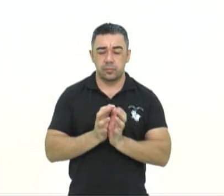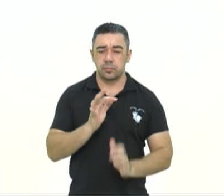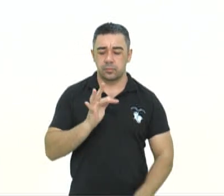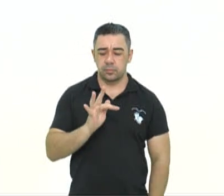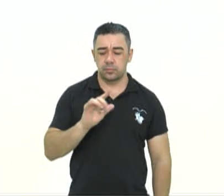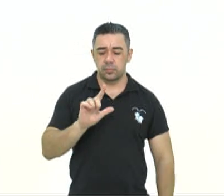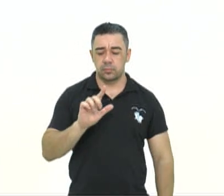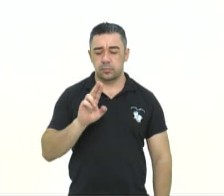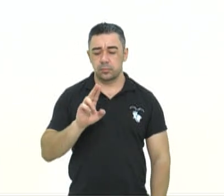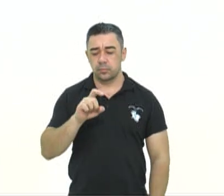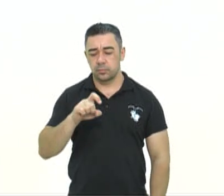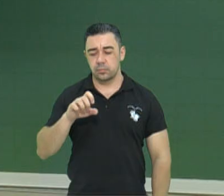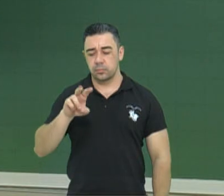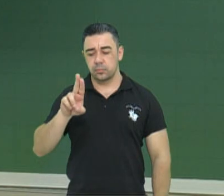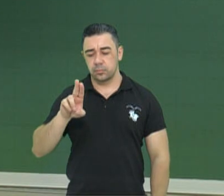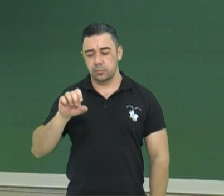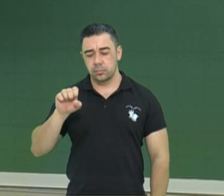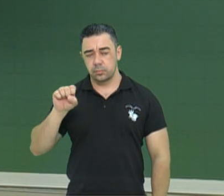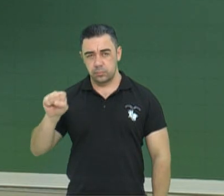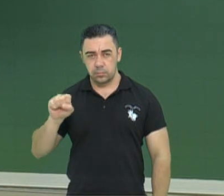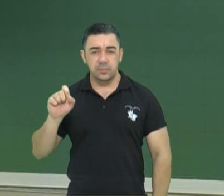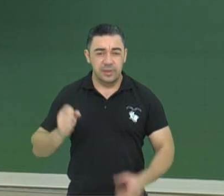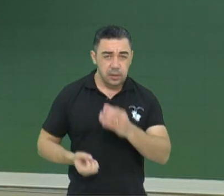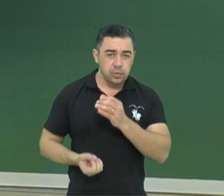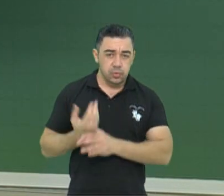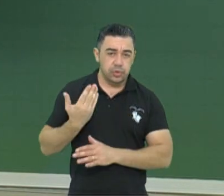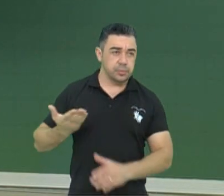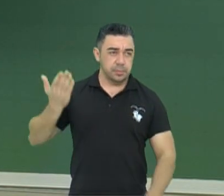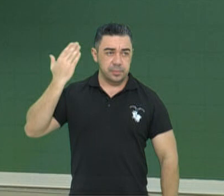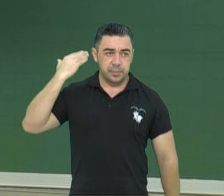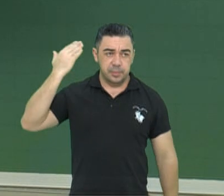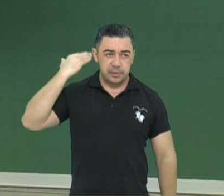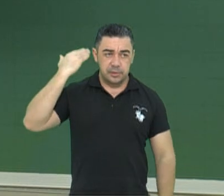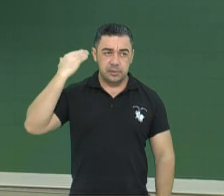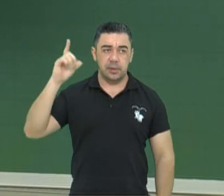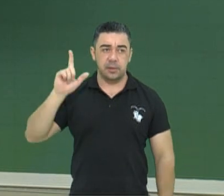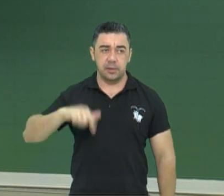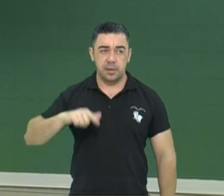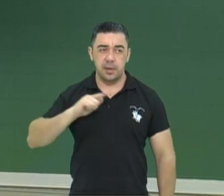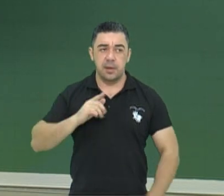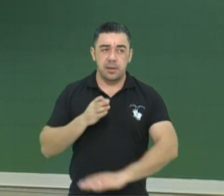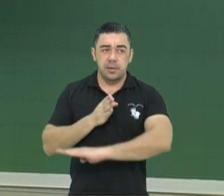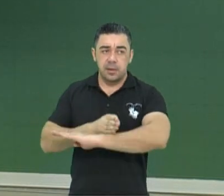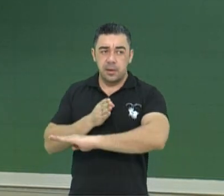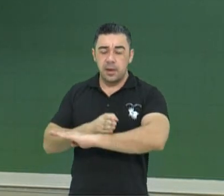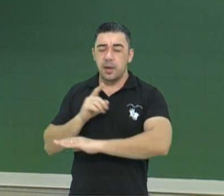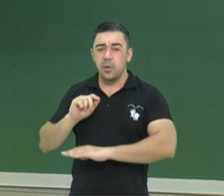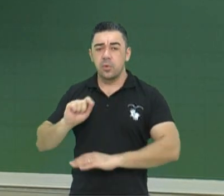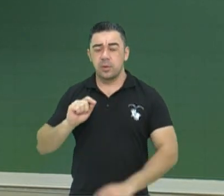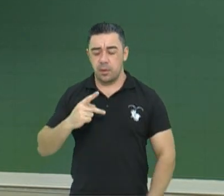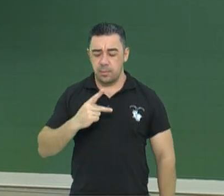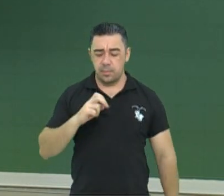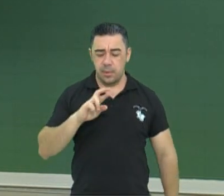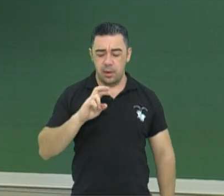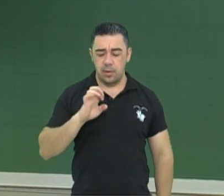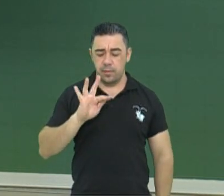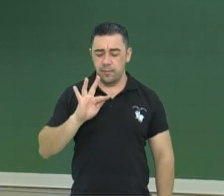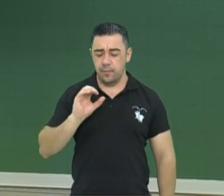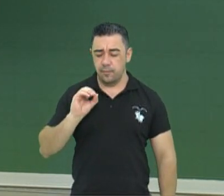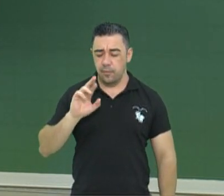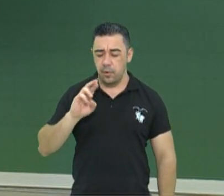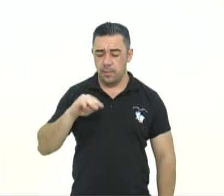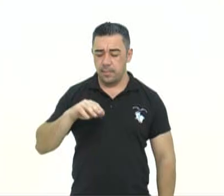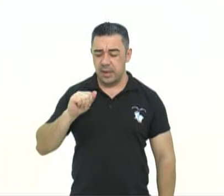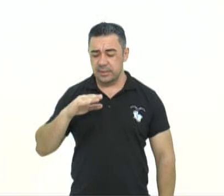que surgiu na Antiguidade. Performare, vem do latim, que significa dar forma. Uma linguagem baseada na arte